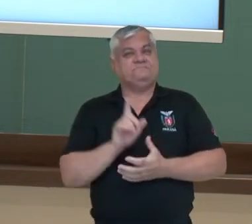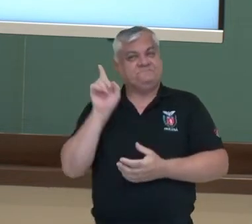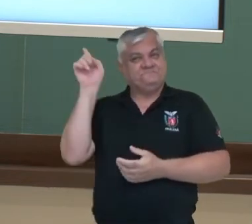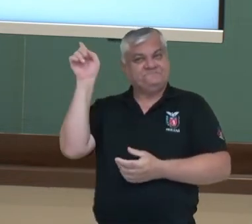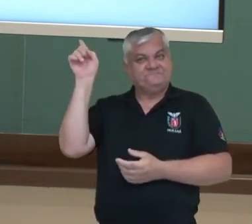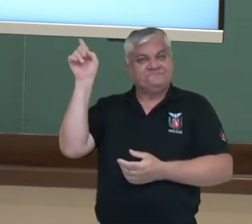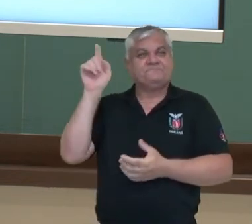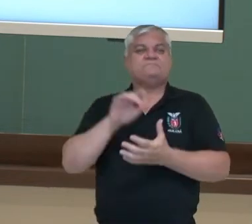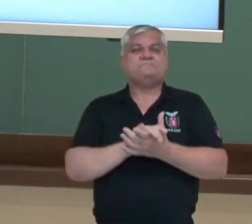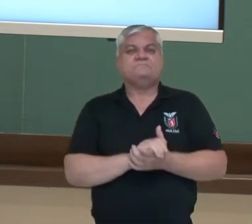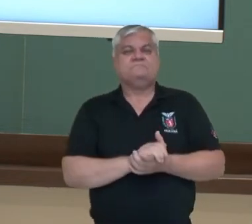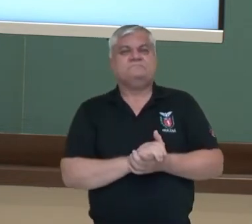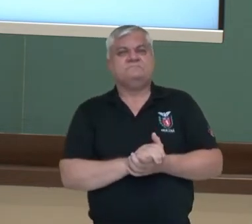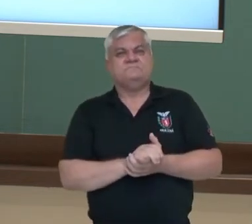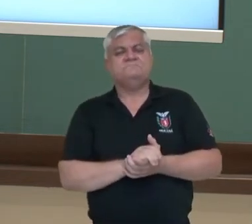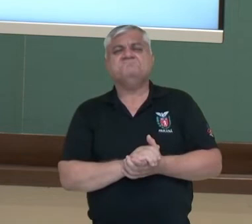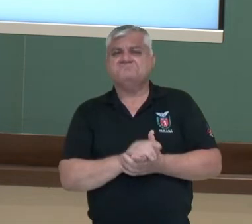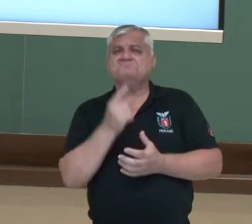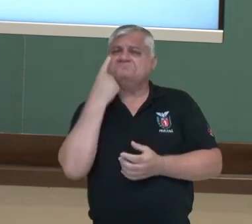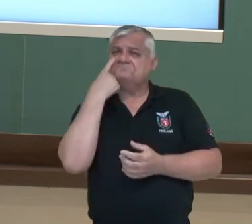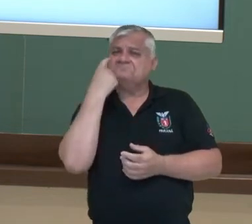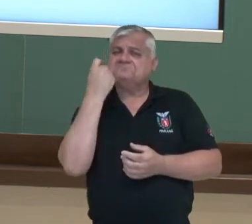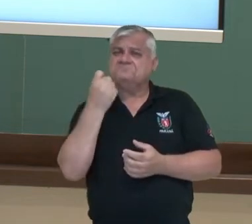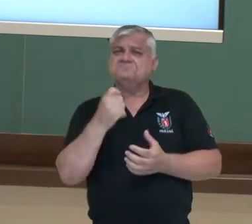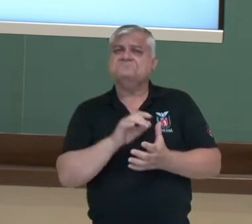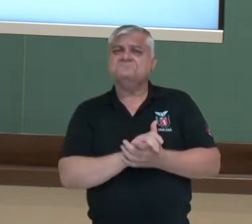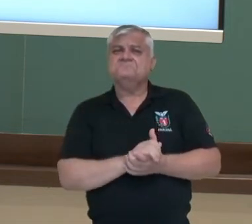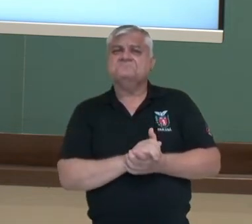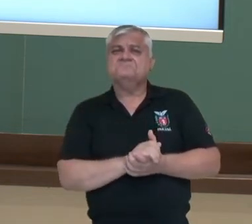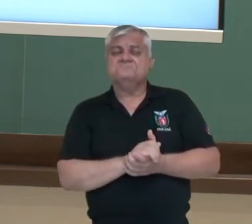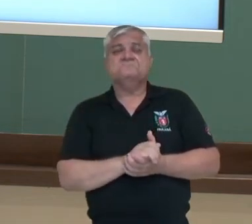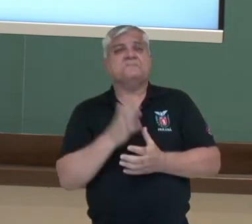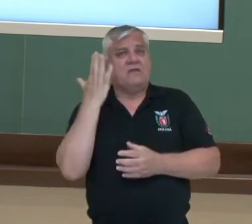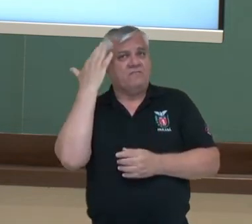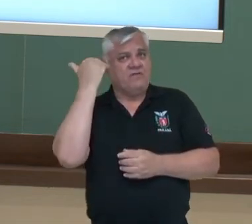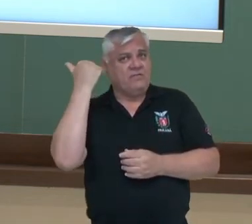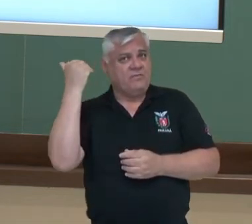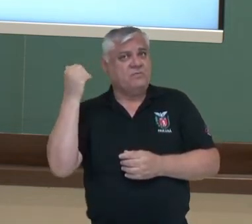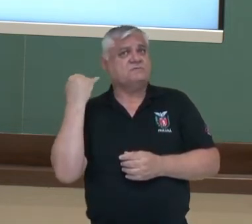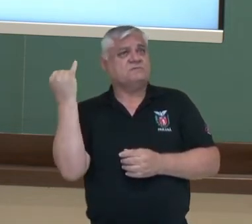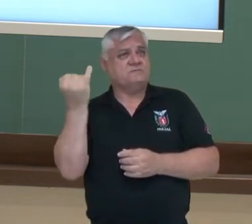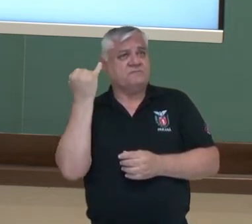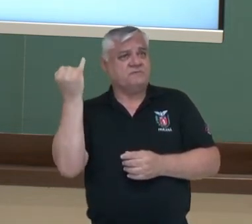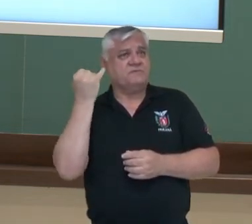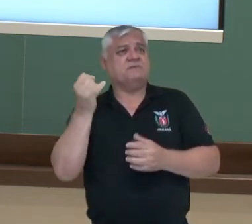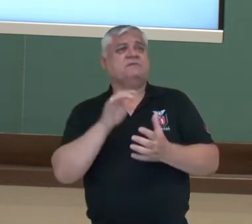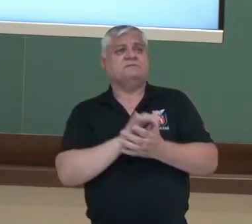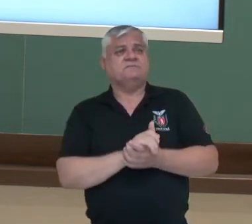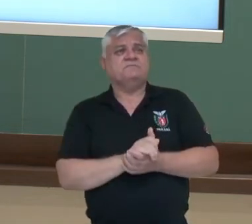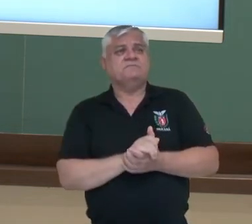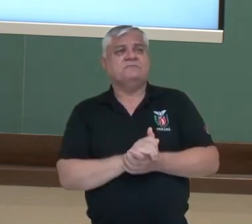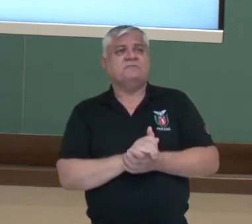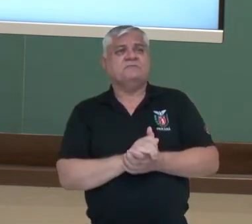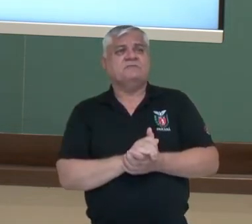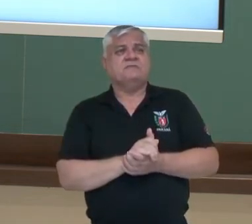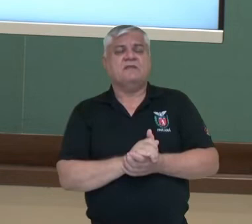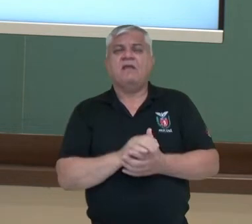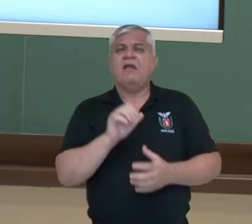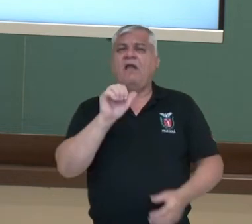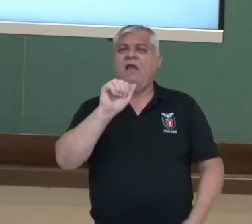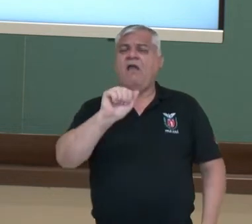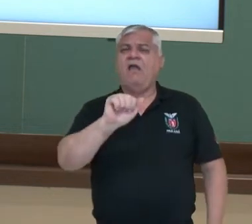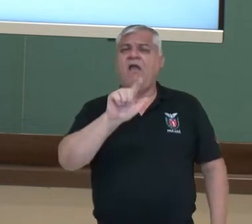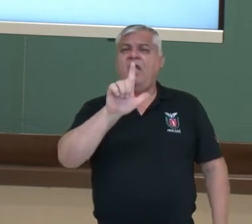uma reação química bastante interessante, tá? Bastante famosa, bastante importante, que é a alquilação